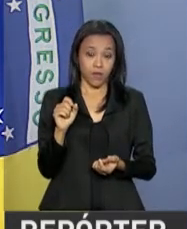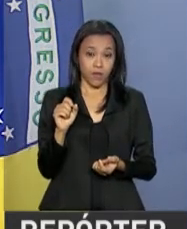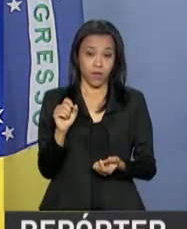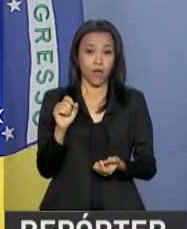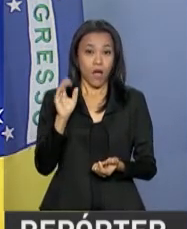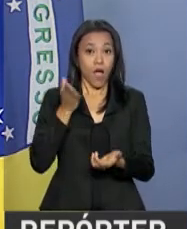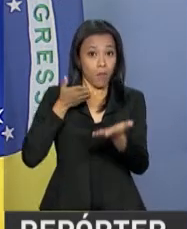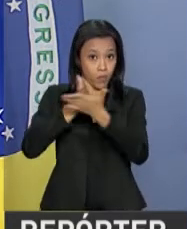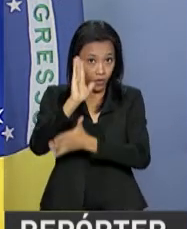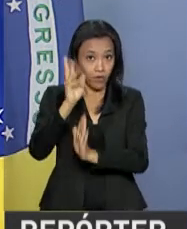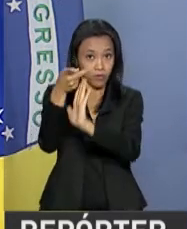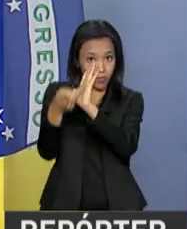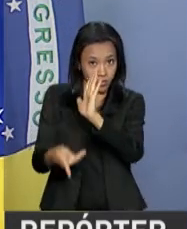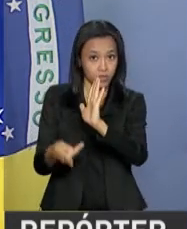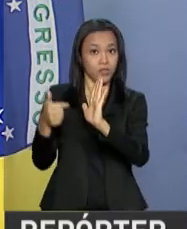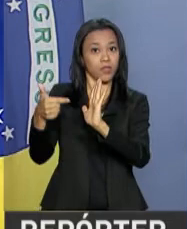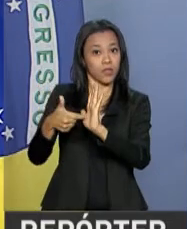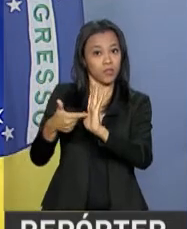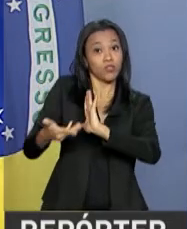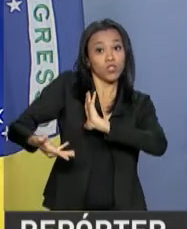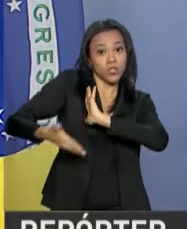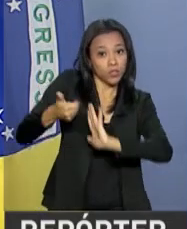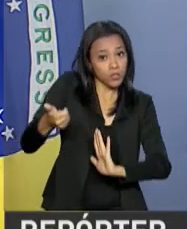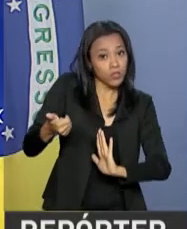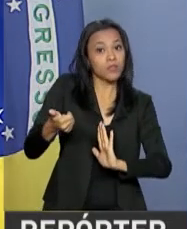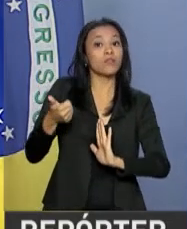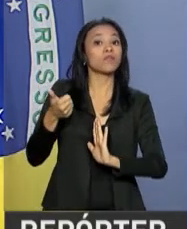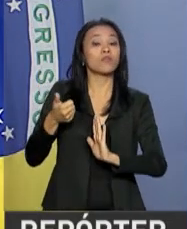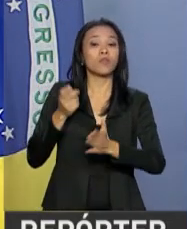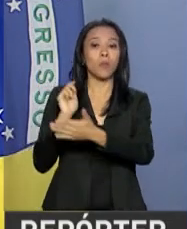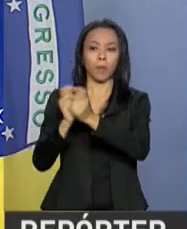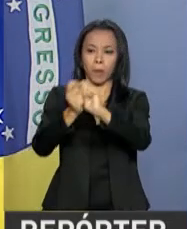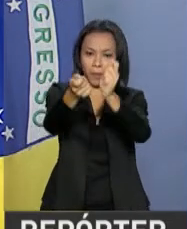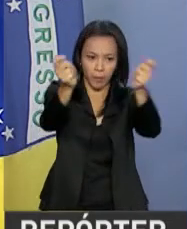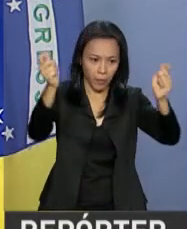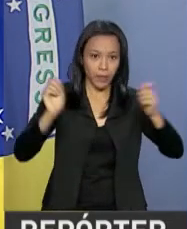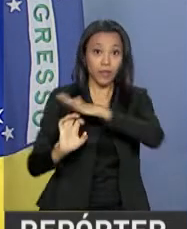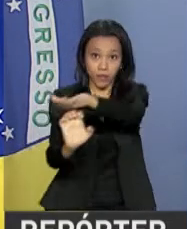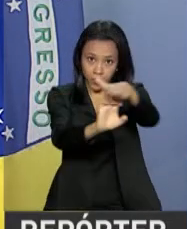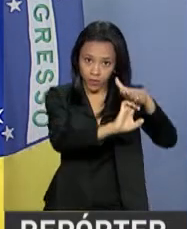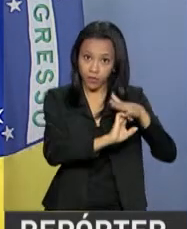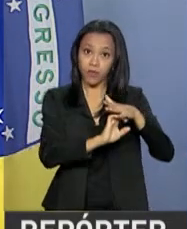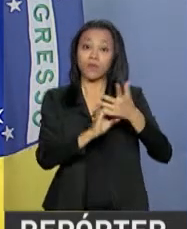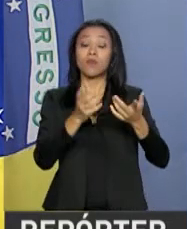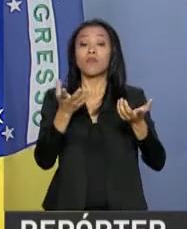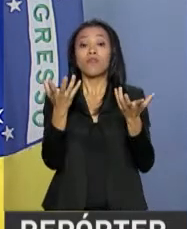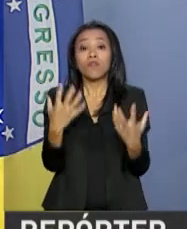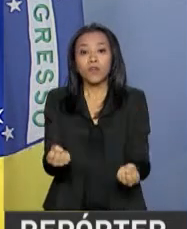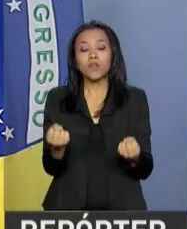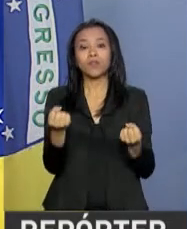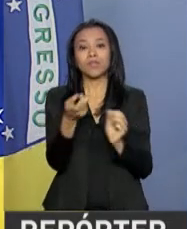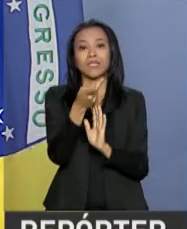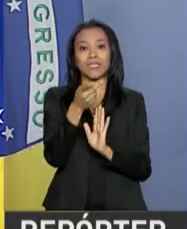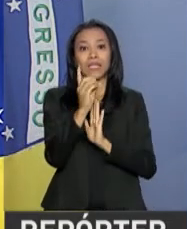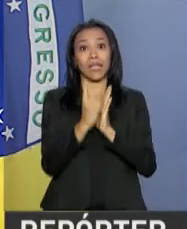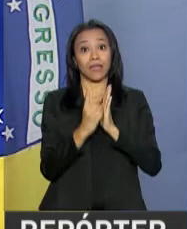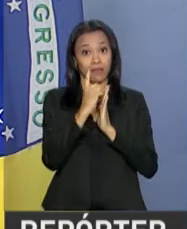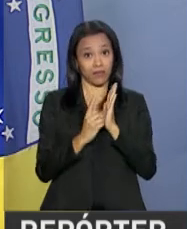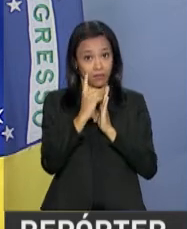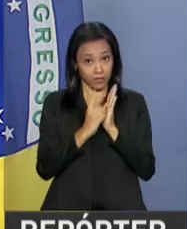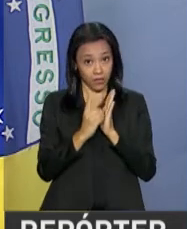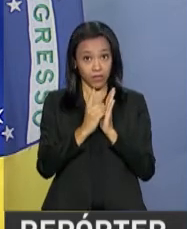aprovado o projeto de remuneração da folha nós iremos em seguida sair com um decreto eliminando